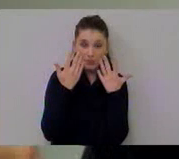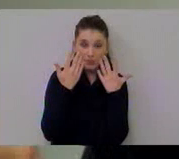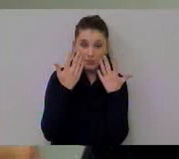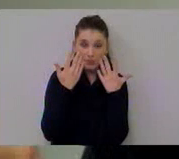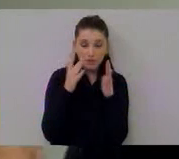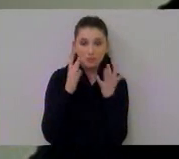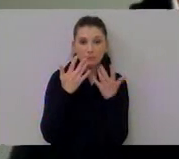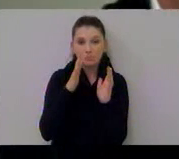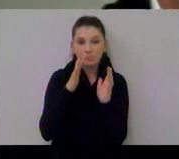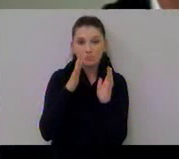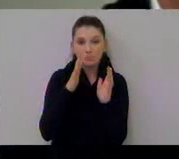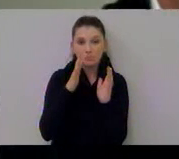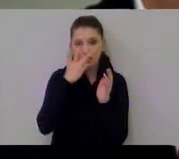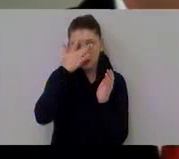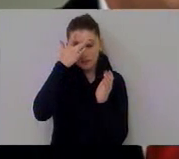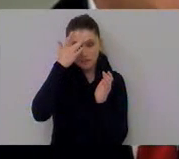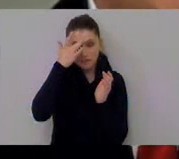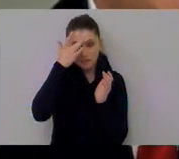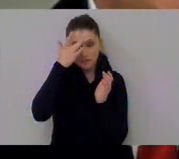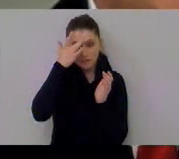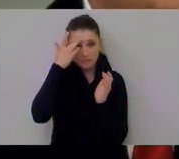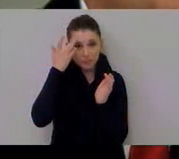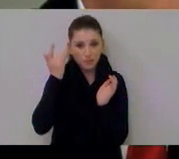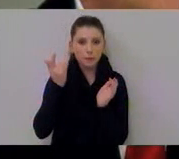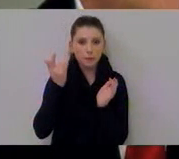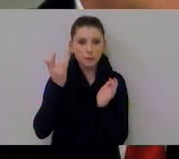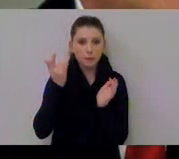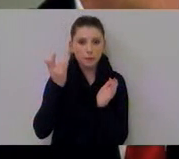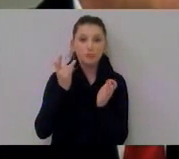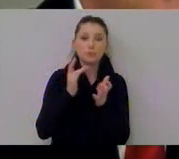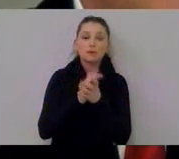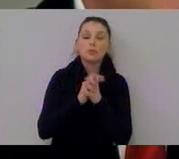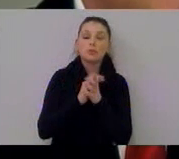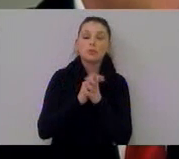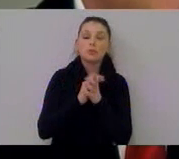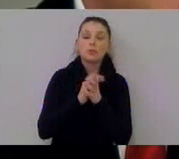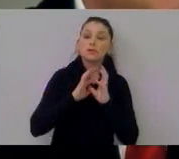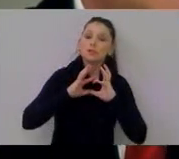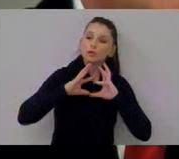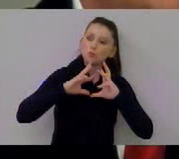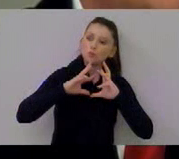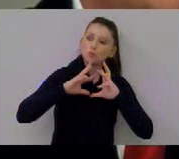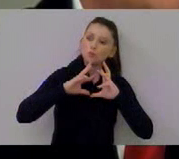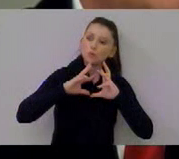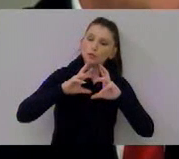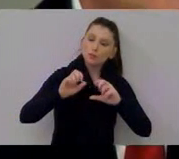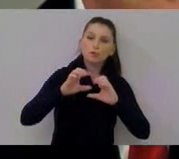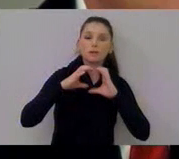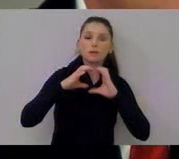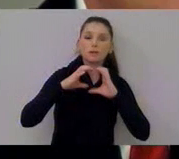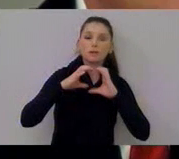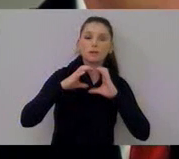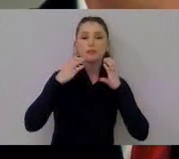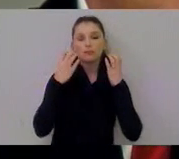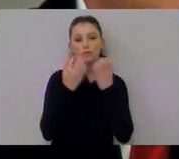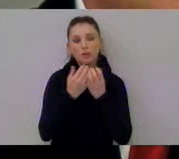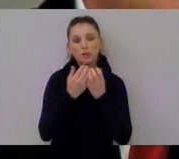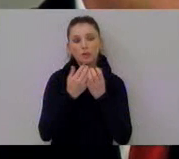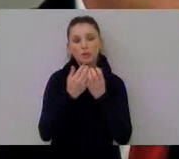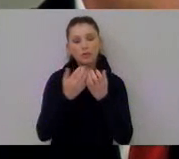que as demais comunidades venham a esta casa trazer as